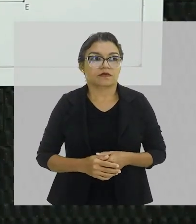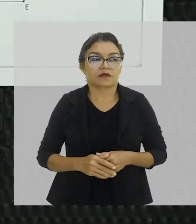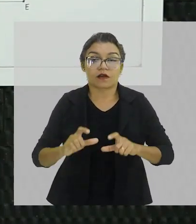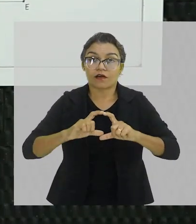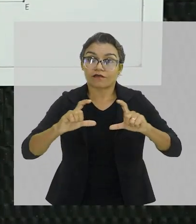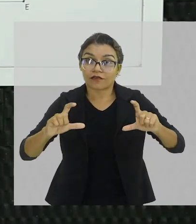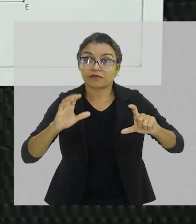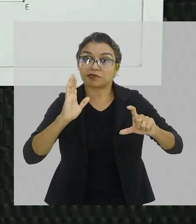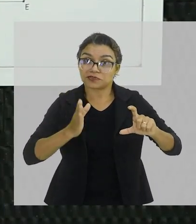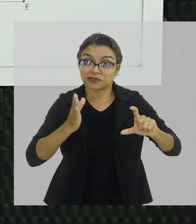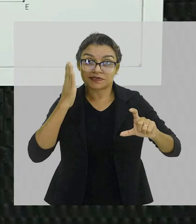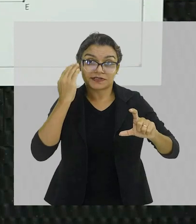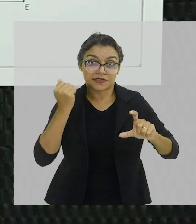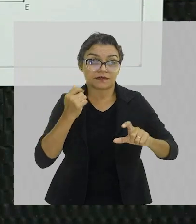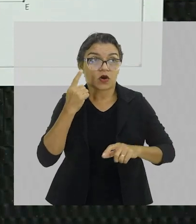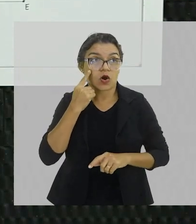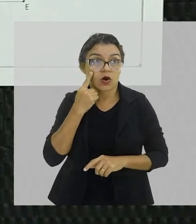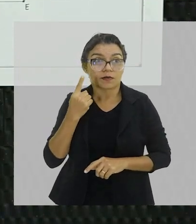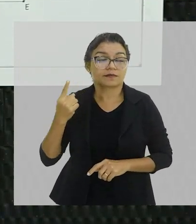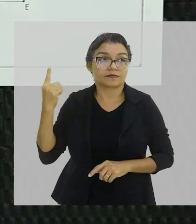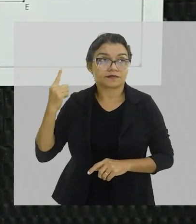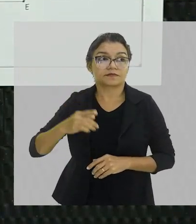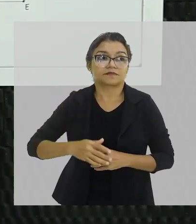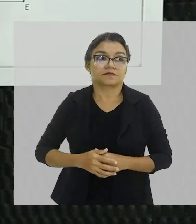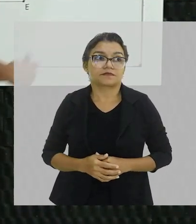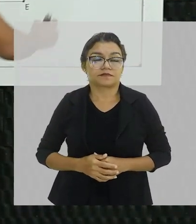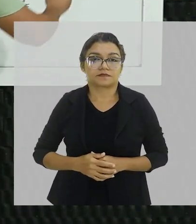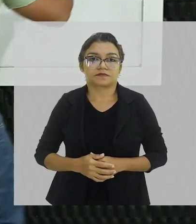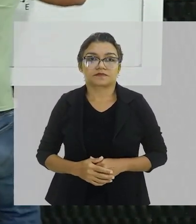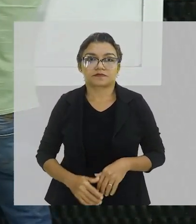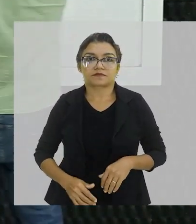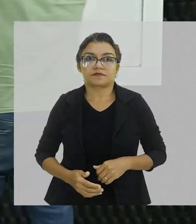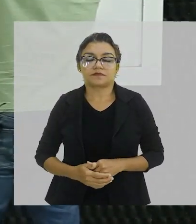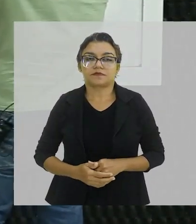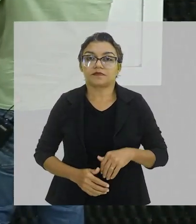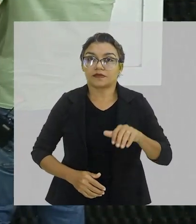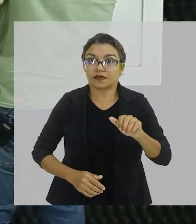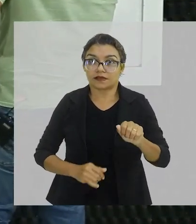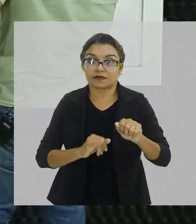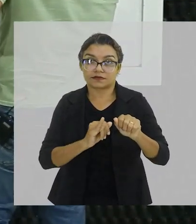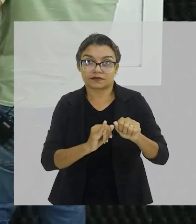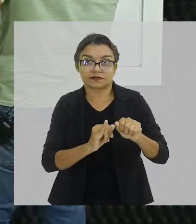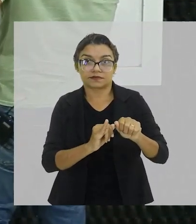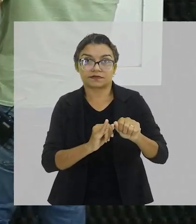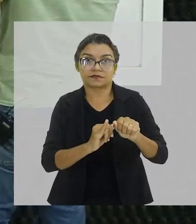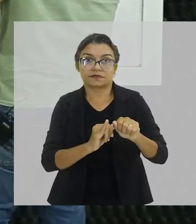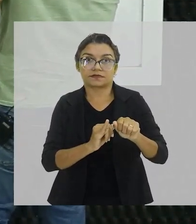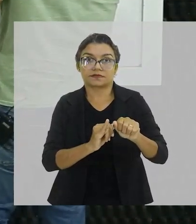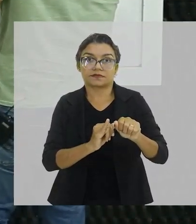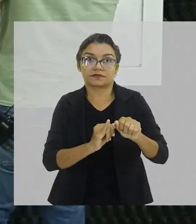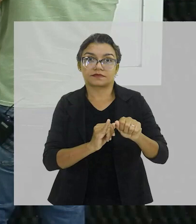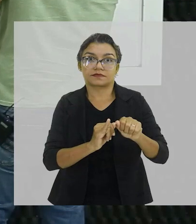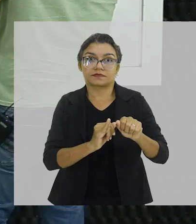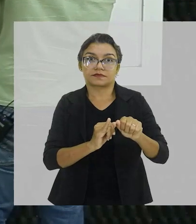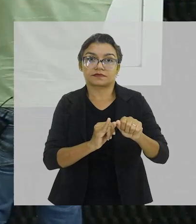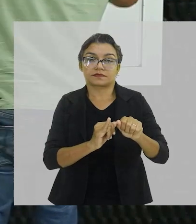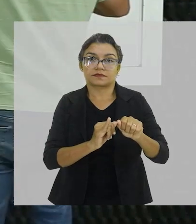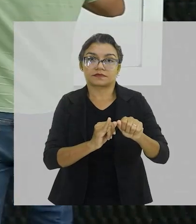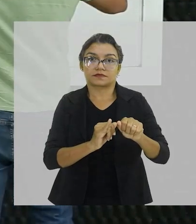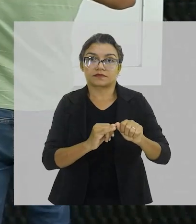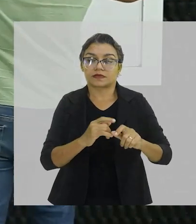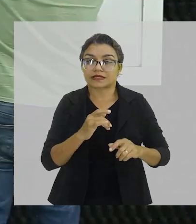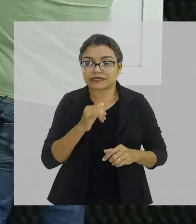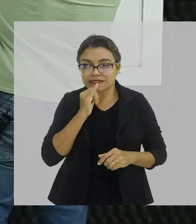ó, tá? Que é a fórmula aqui do ângulo interno. O ângulo interno de um